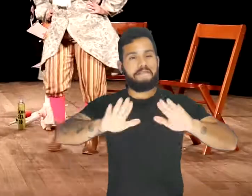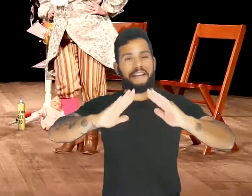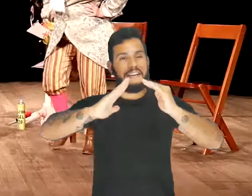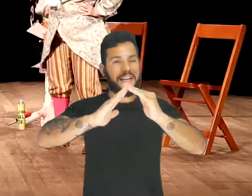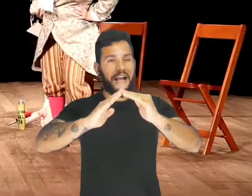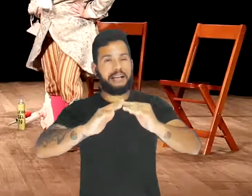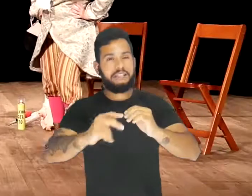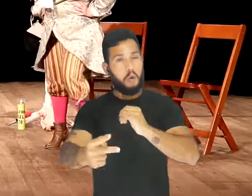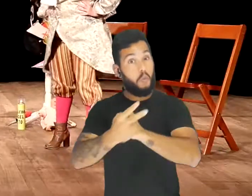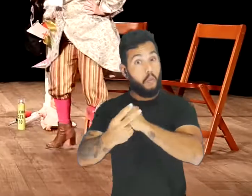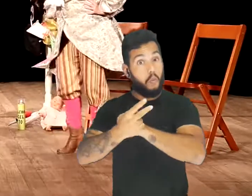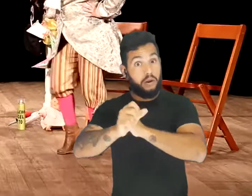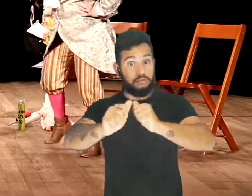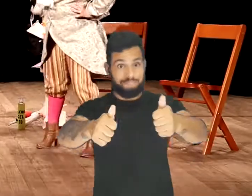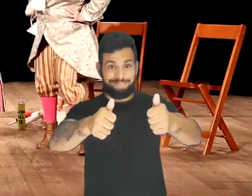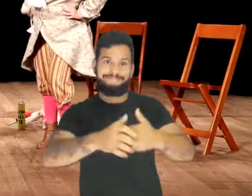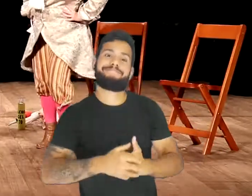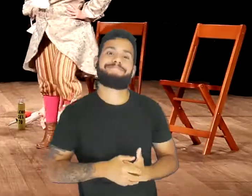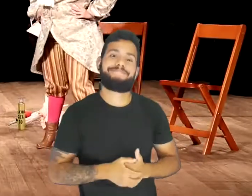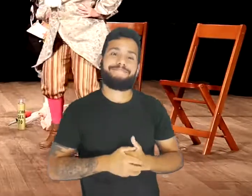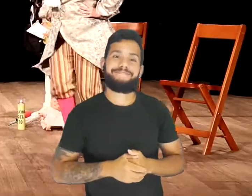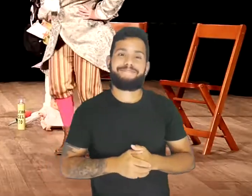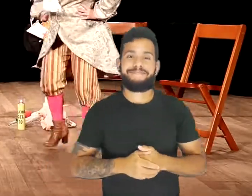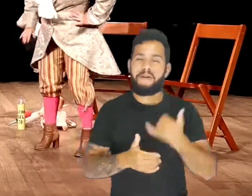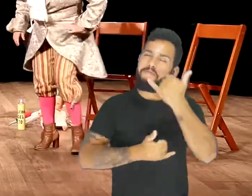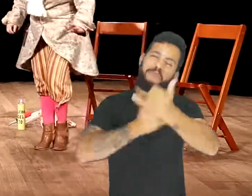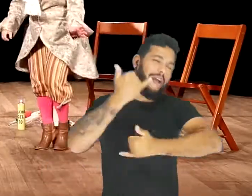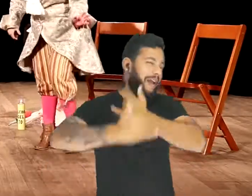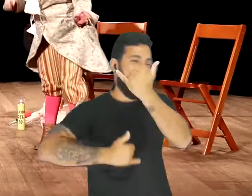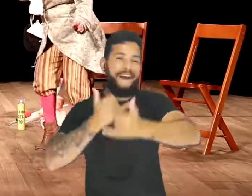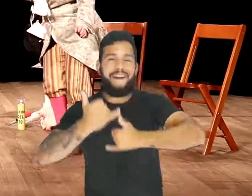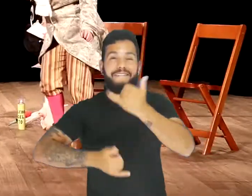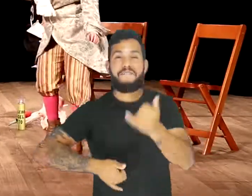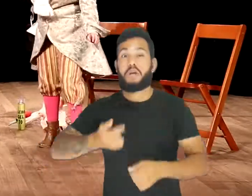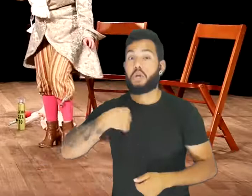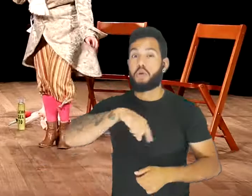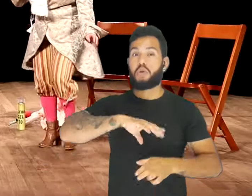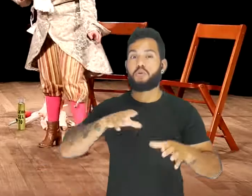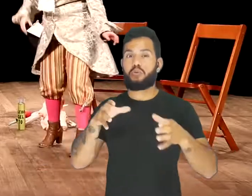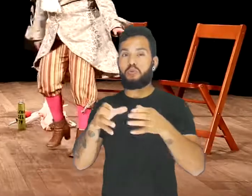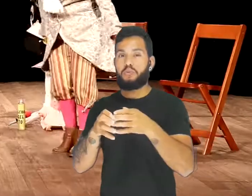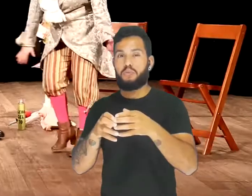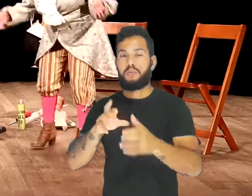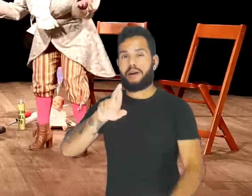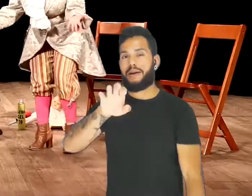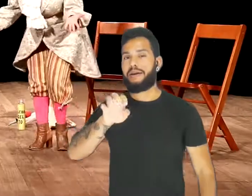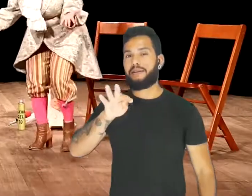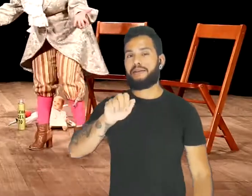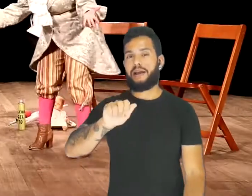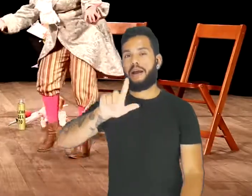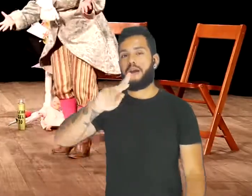Passageiros da alegria! Fiquem em casa se puderem, se cuidem! Se cuidem!